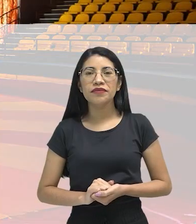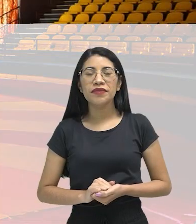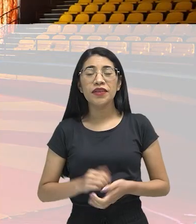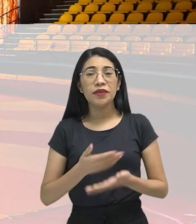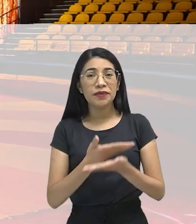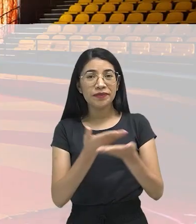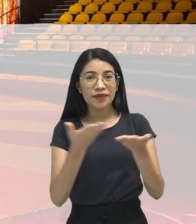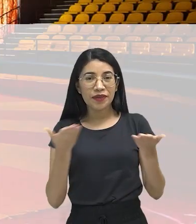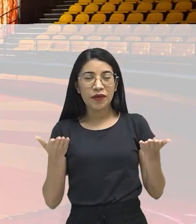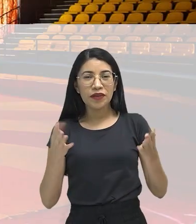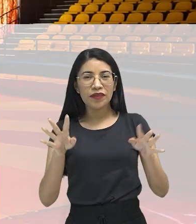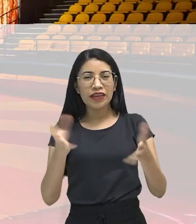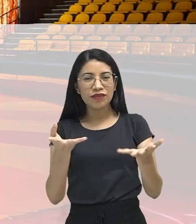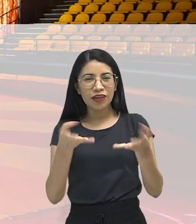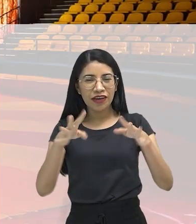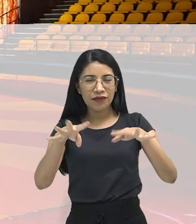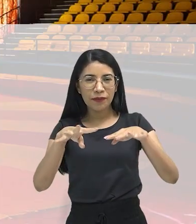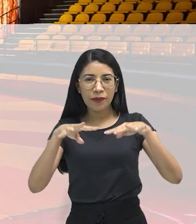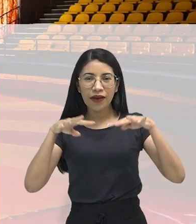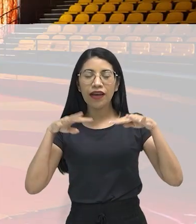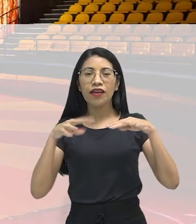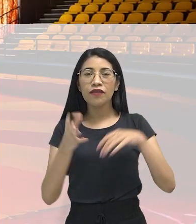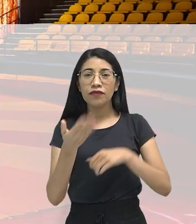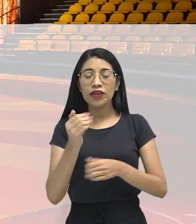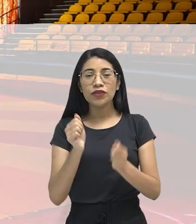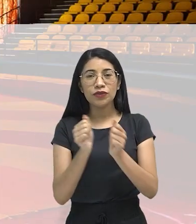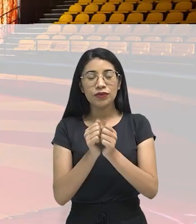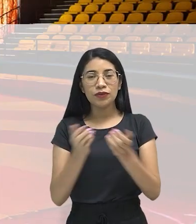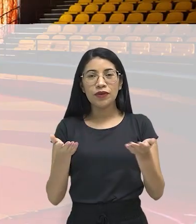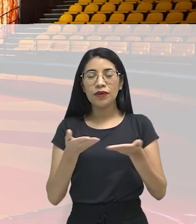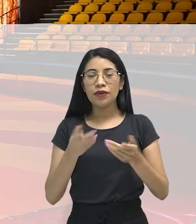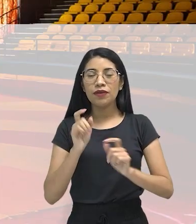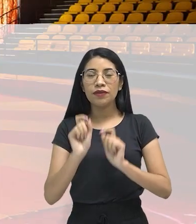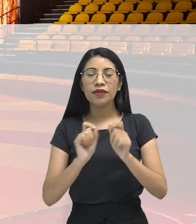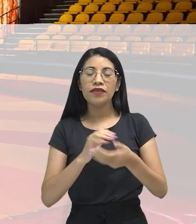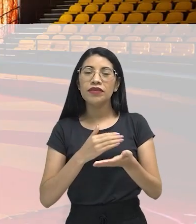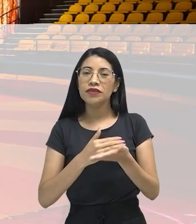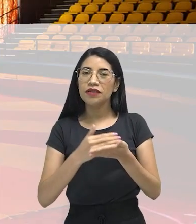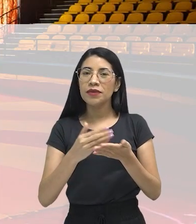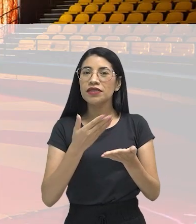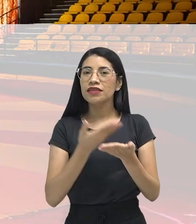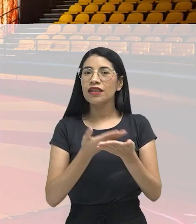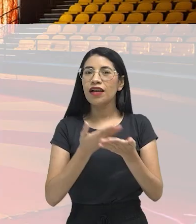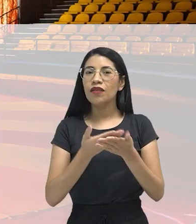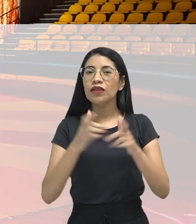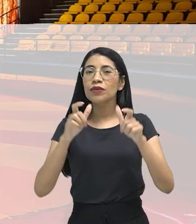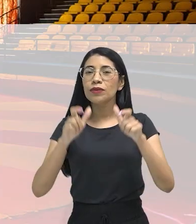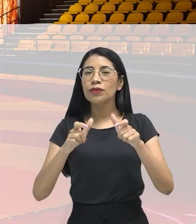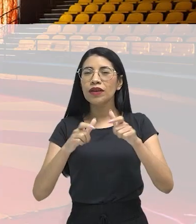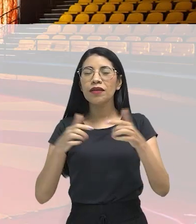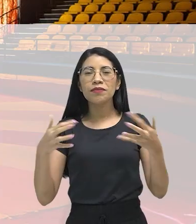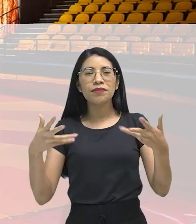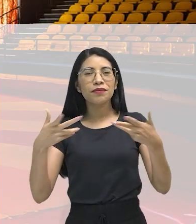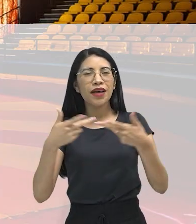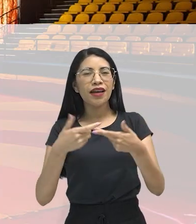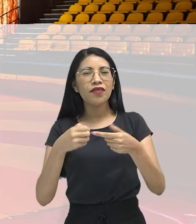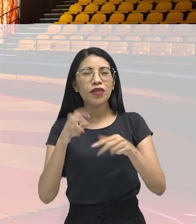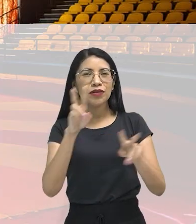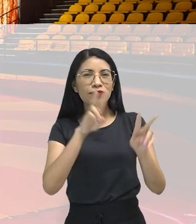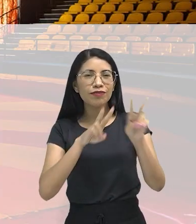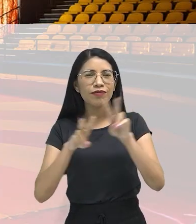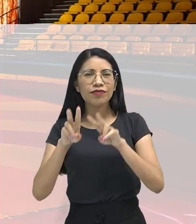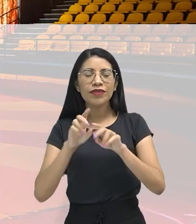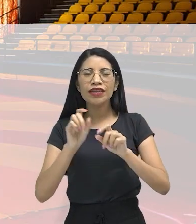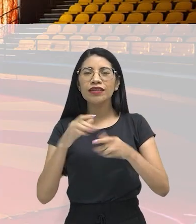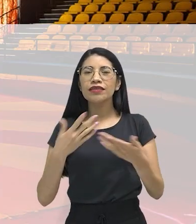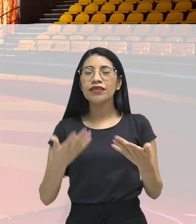Respeitável público, cheguem com a gente agora. Vamos começar aqui a nossa aula nesse cenário lindíssimo.